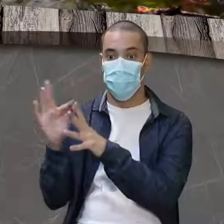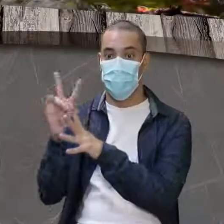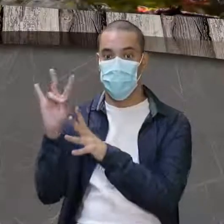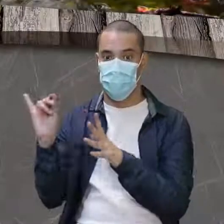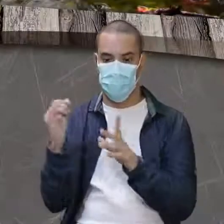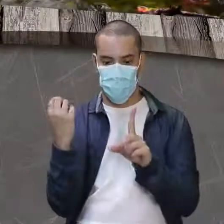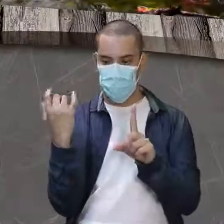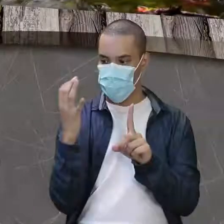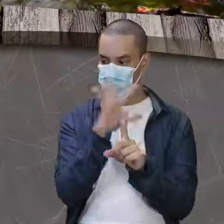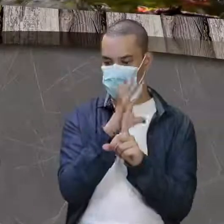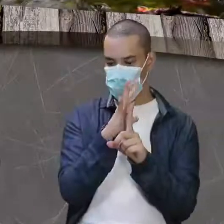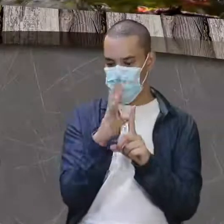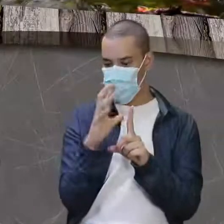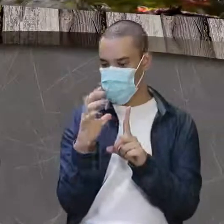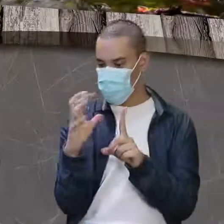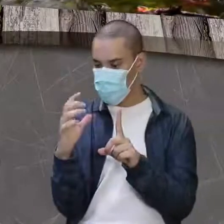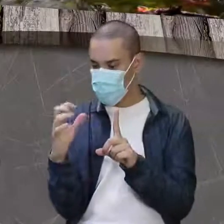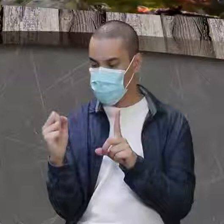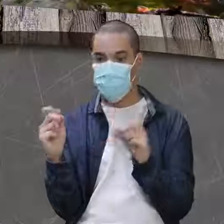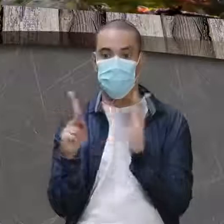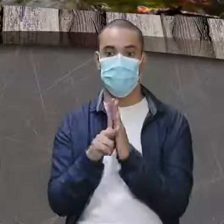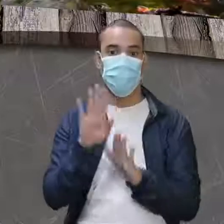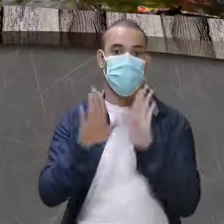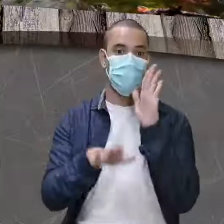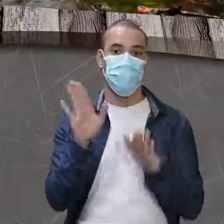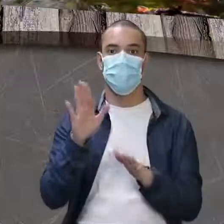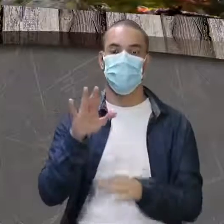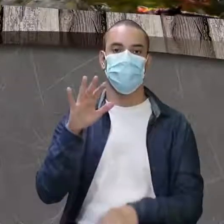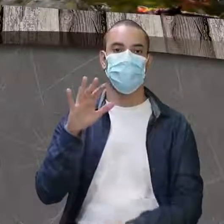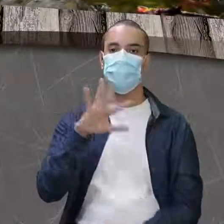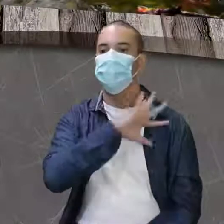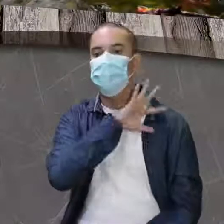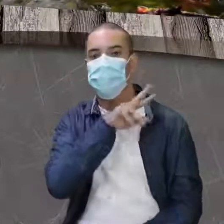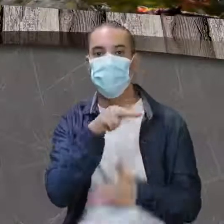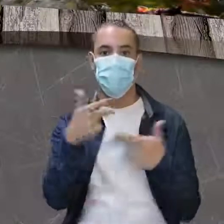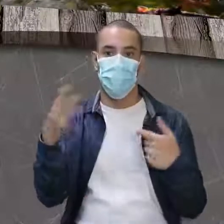ser atrativo para algumas vespas, alguns